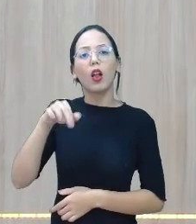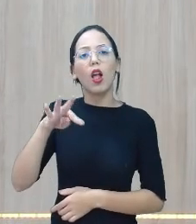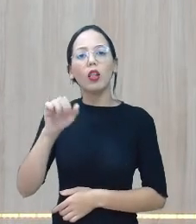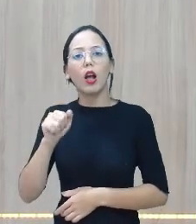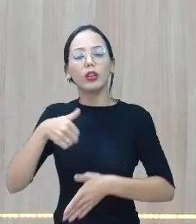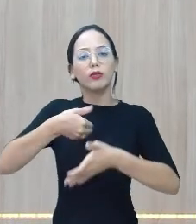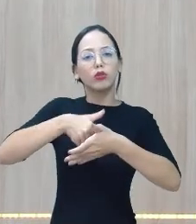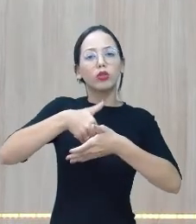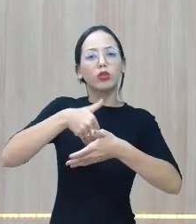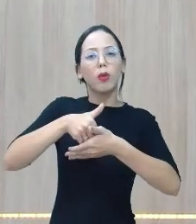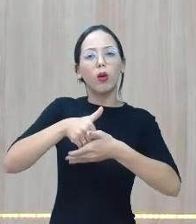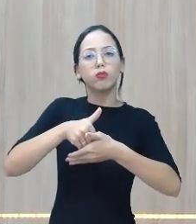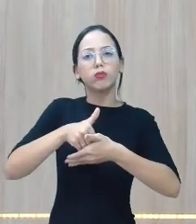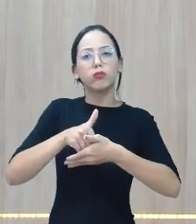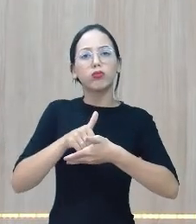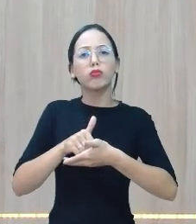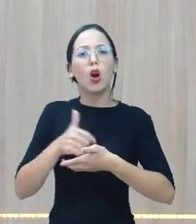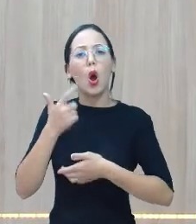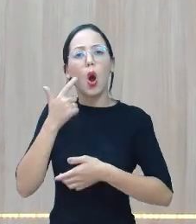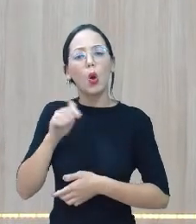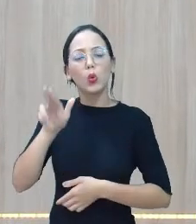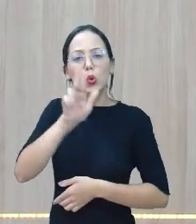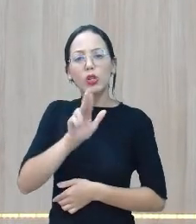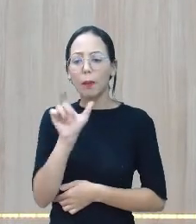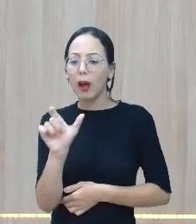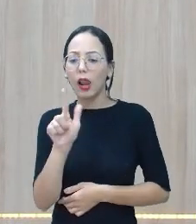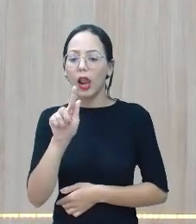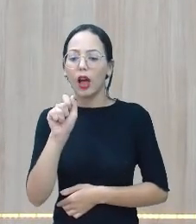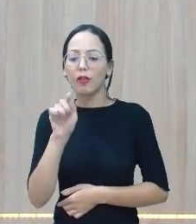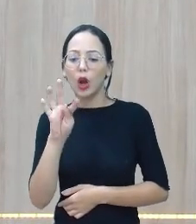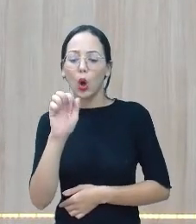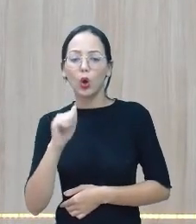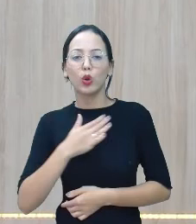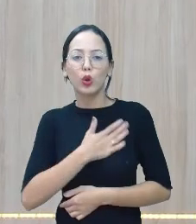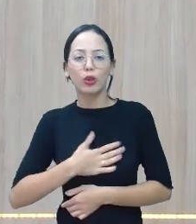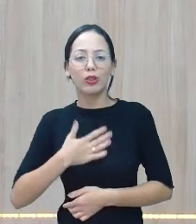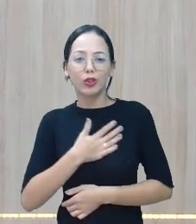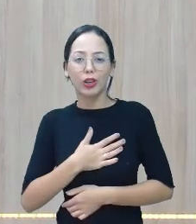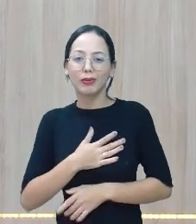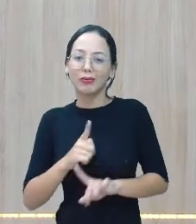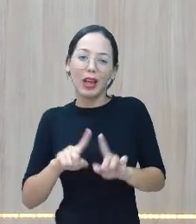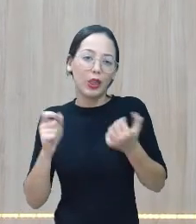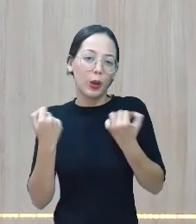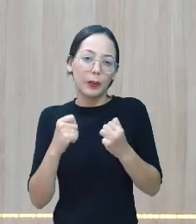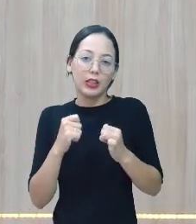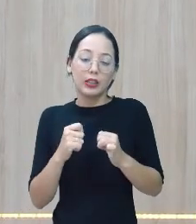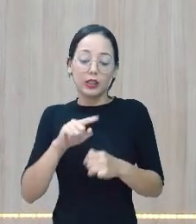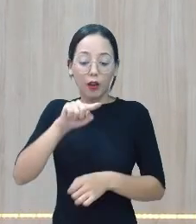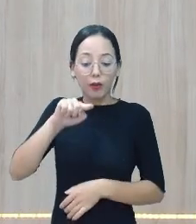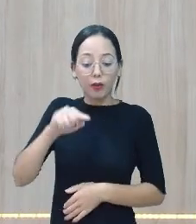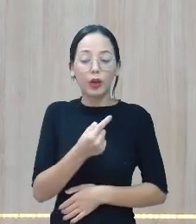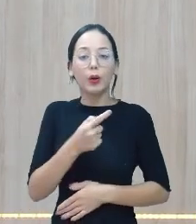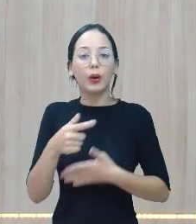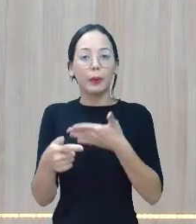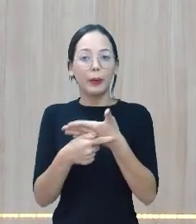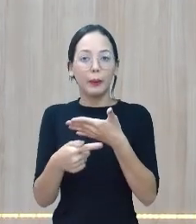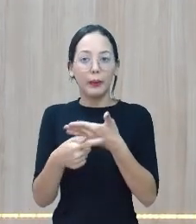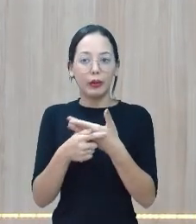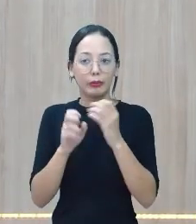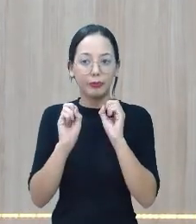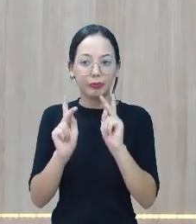Eu poderia usar aqui, a Renata gosta de futebol, mas não é necessário. E aí, a vírgula vem fazer esse